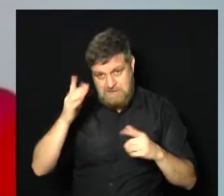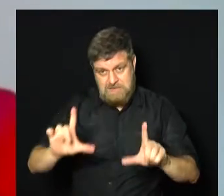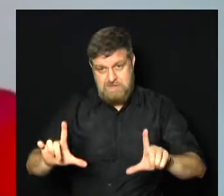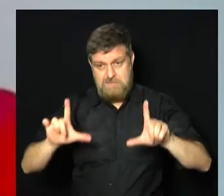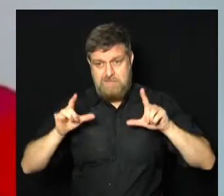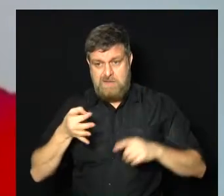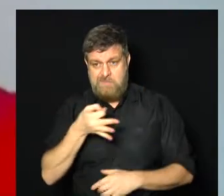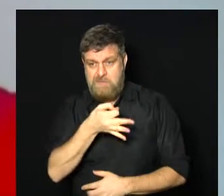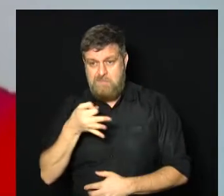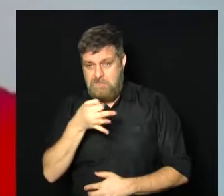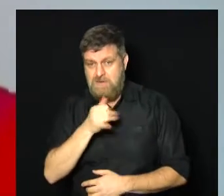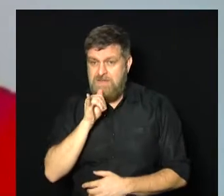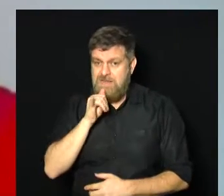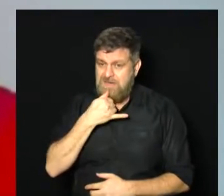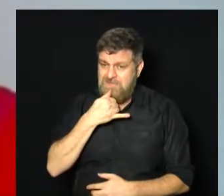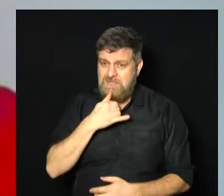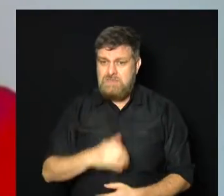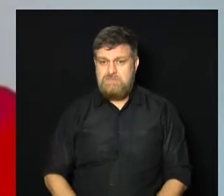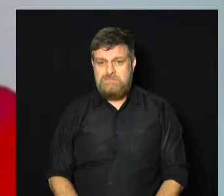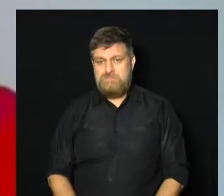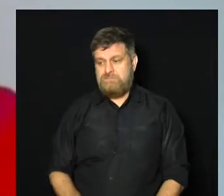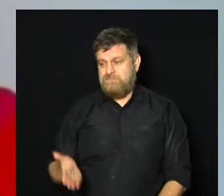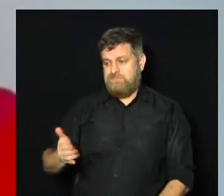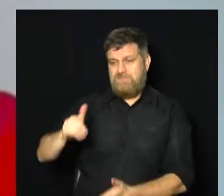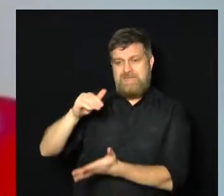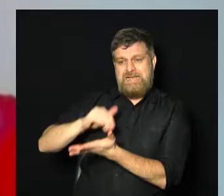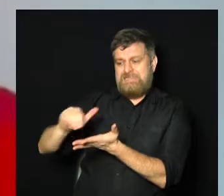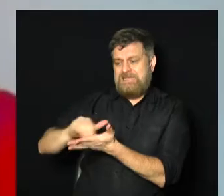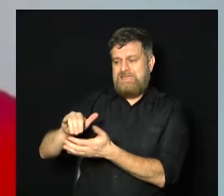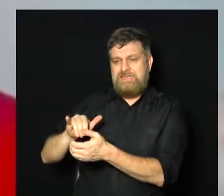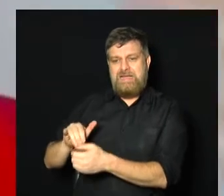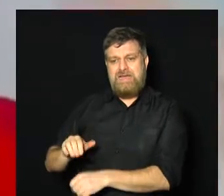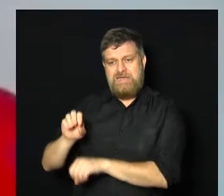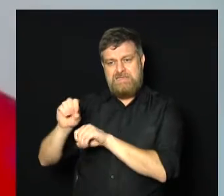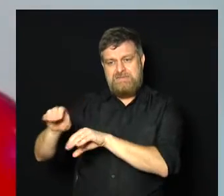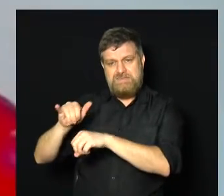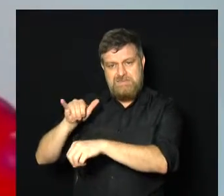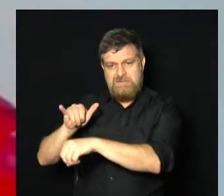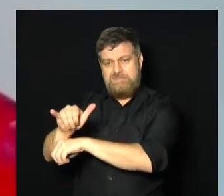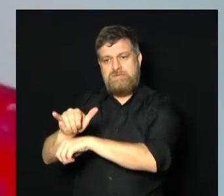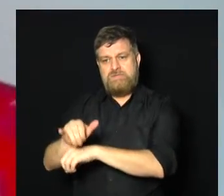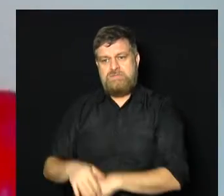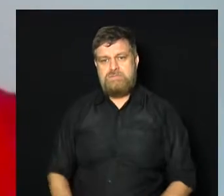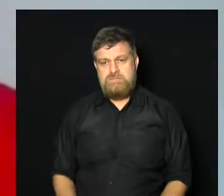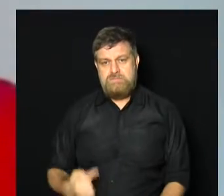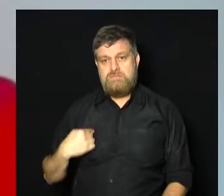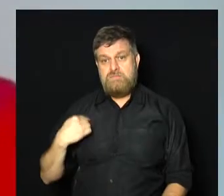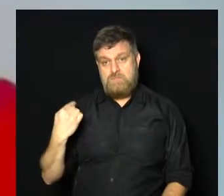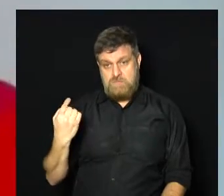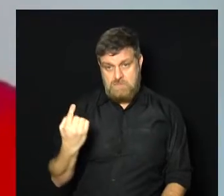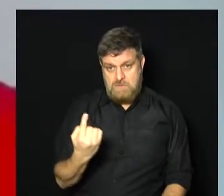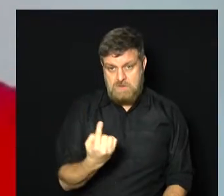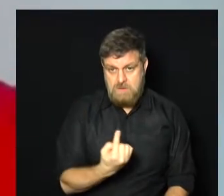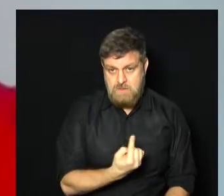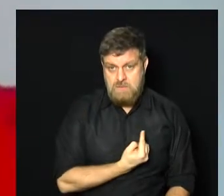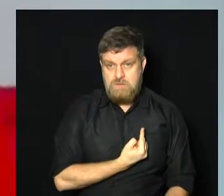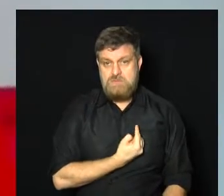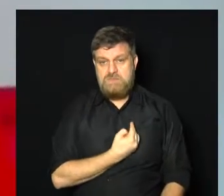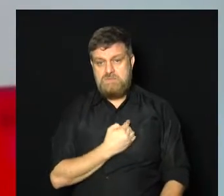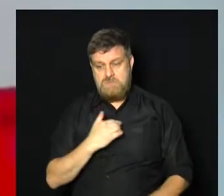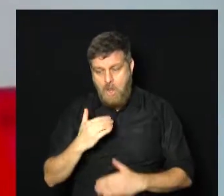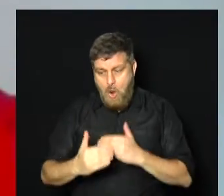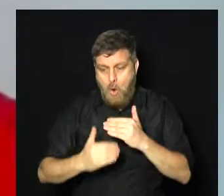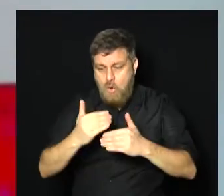infelizmente, lamentar que a ausência da secretaria, que nós estamos, né, mas mostrando como nós estamos construindo